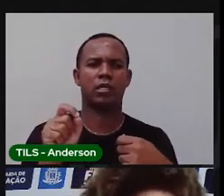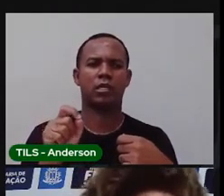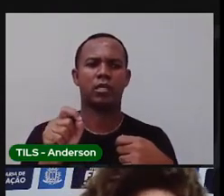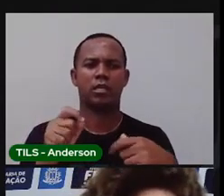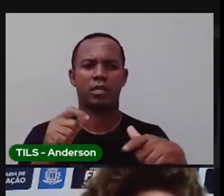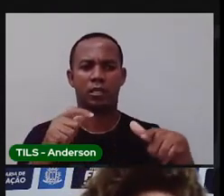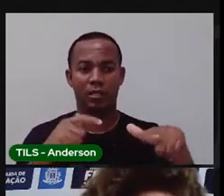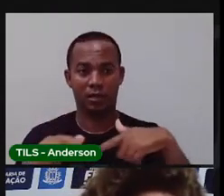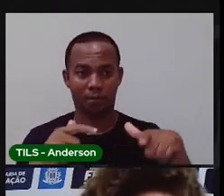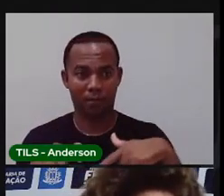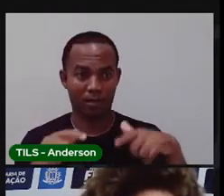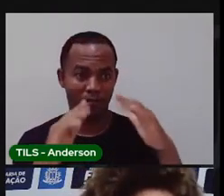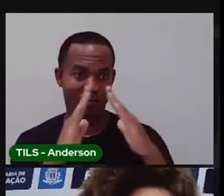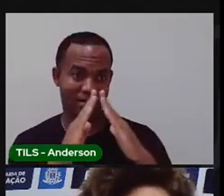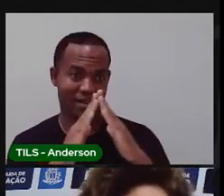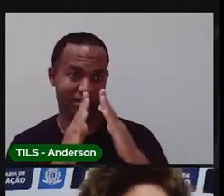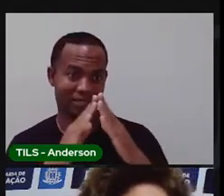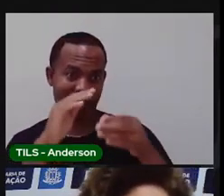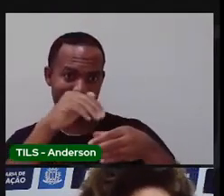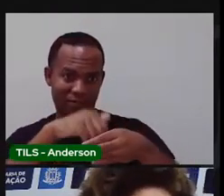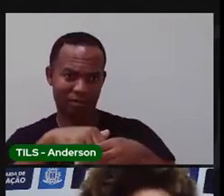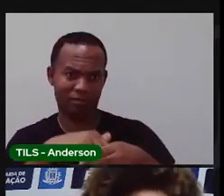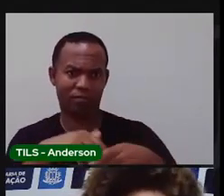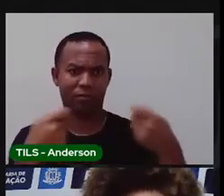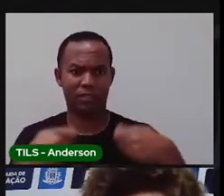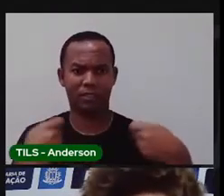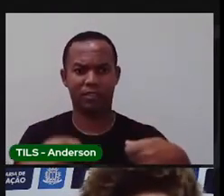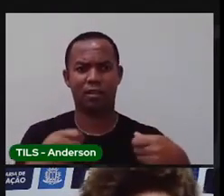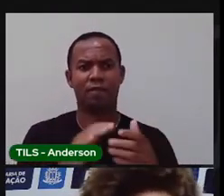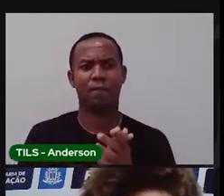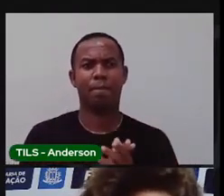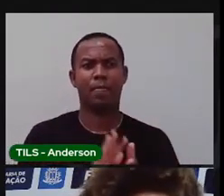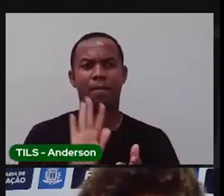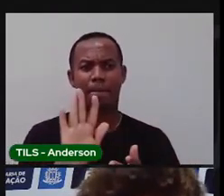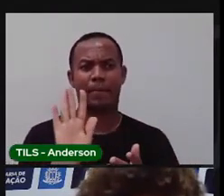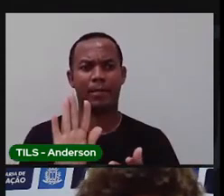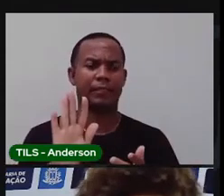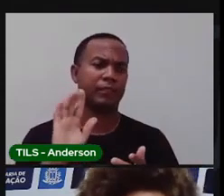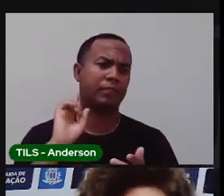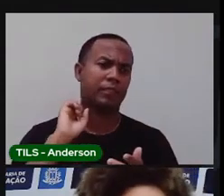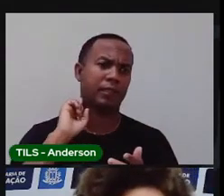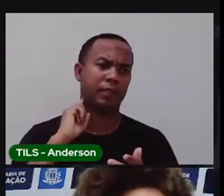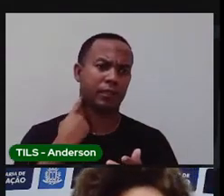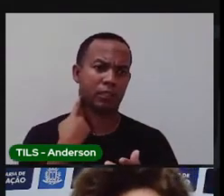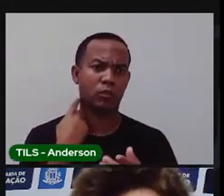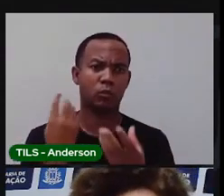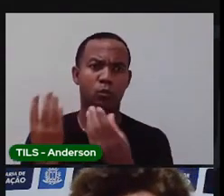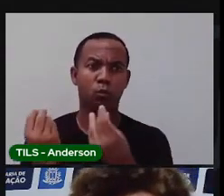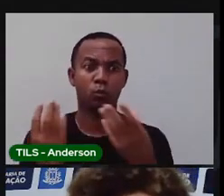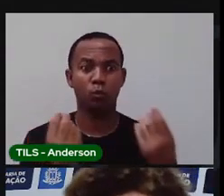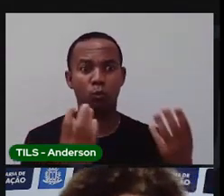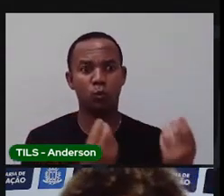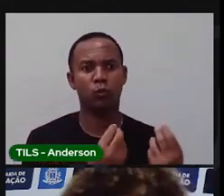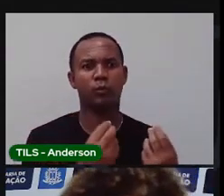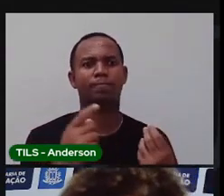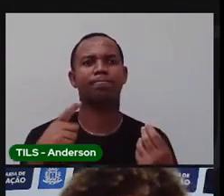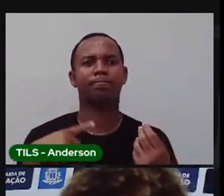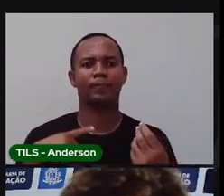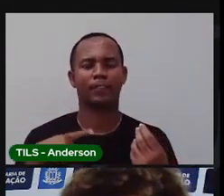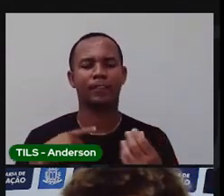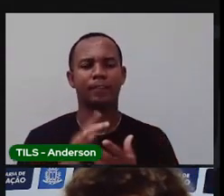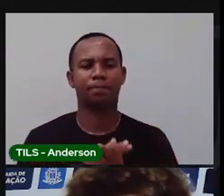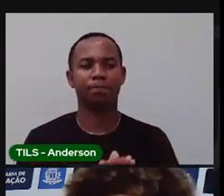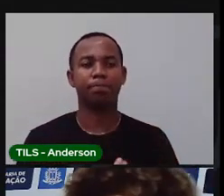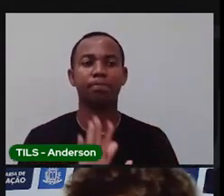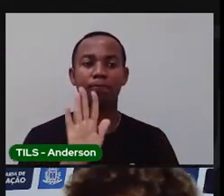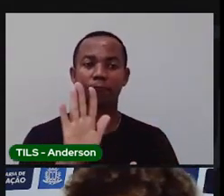dentro de casa para poder se sustentar. Então, assim, a produção de lixo ela aumentou muito. E além de ter aumentado, como tem na